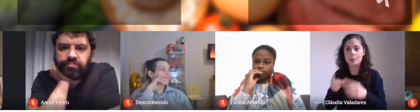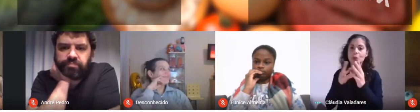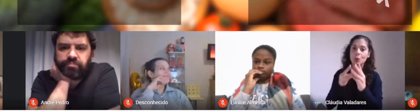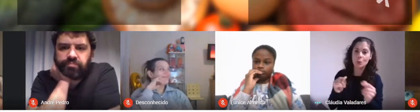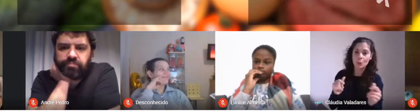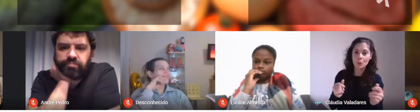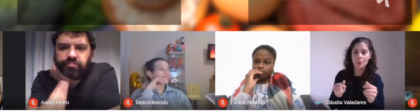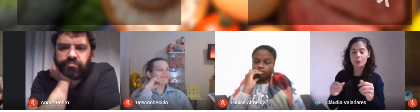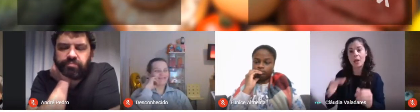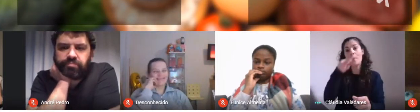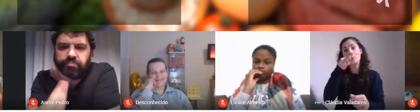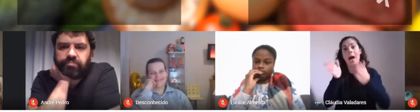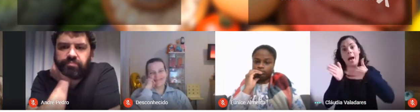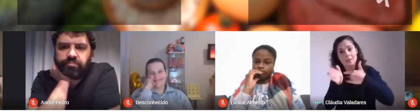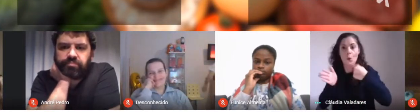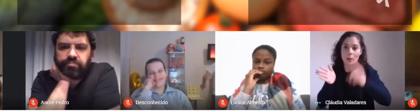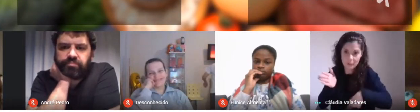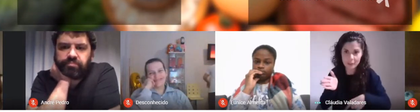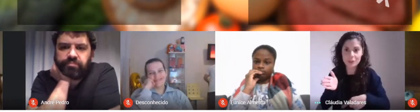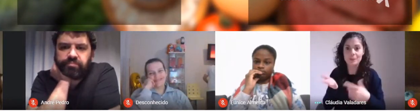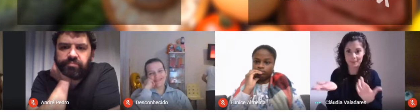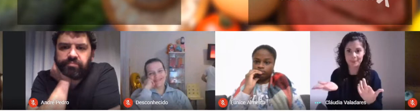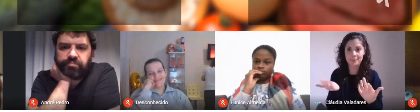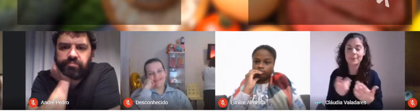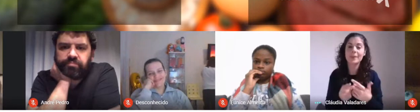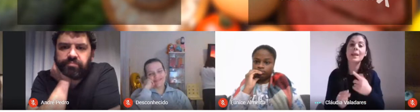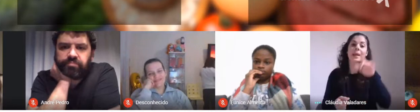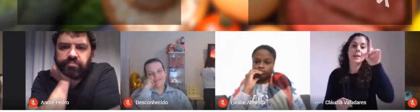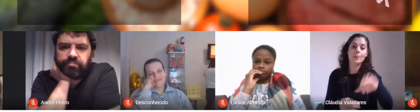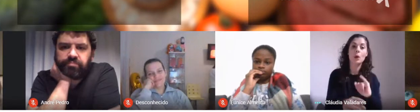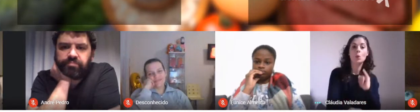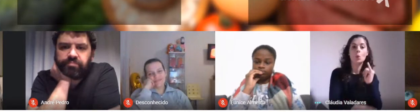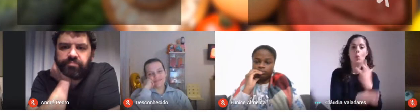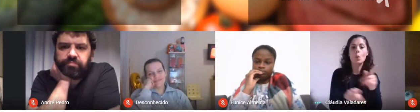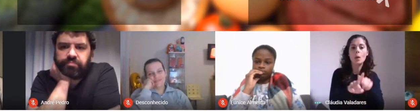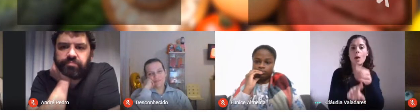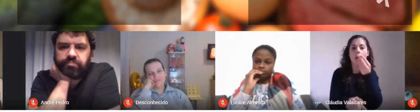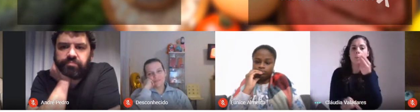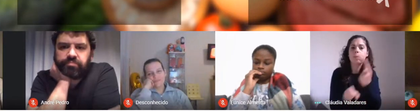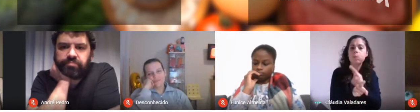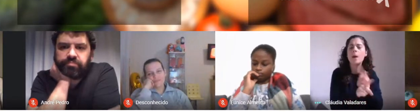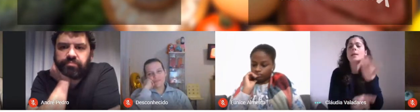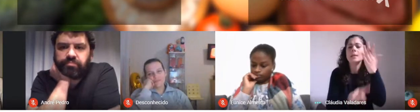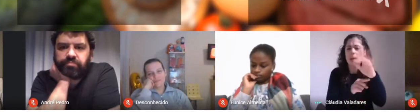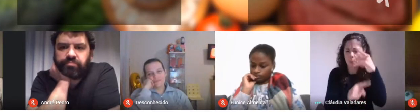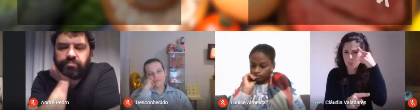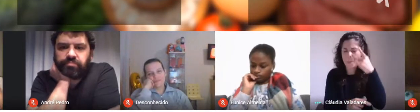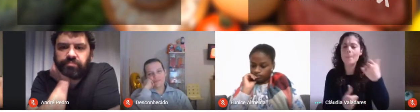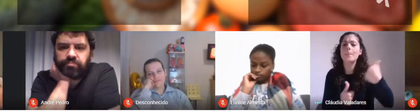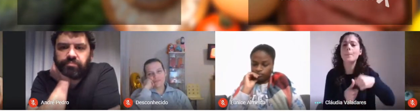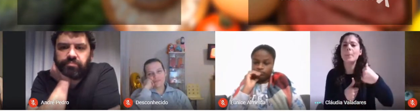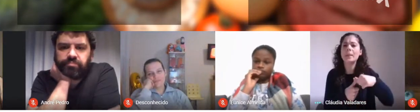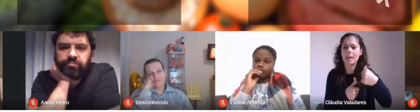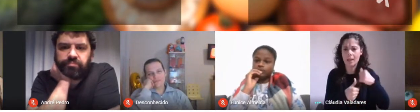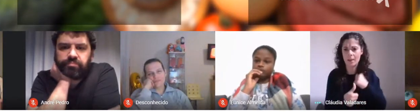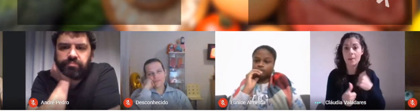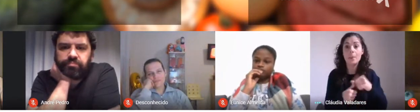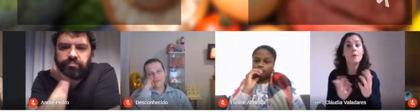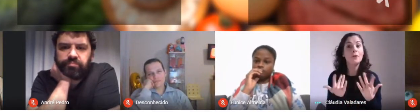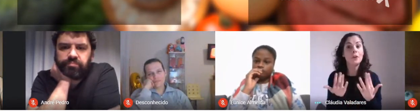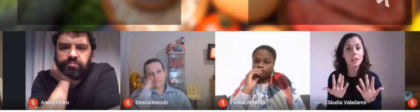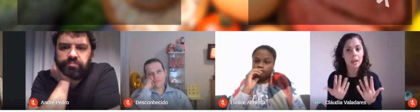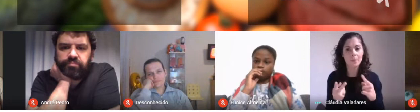Outra situação é a retenção dos alimentos. Por exemplo, as batatas fritas, as gomas